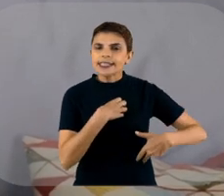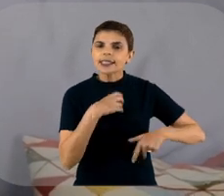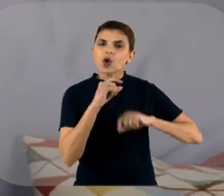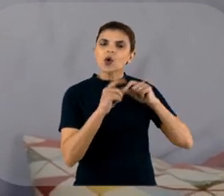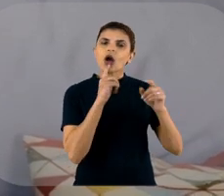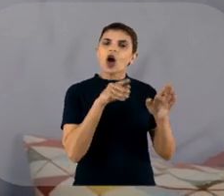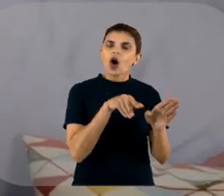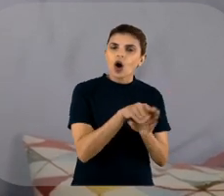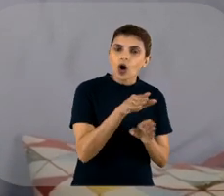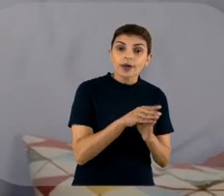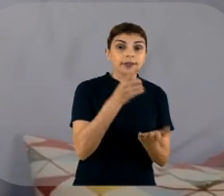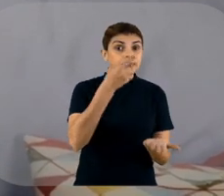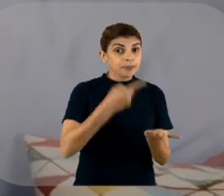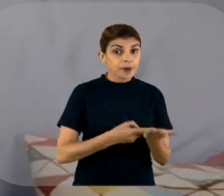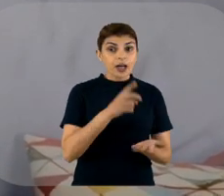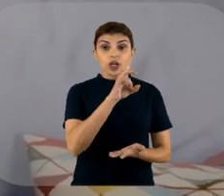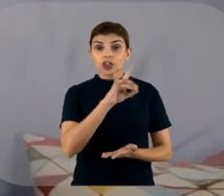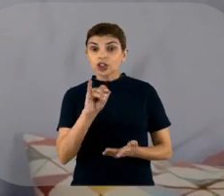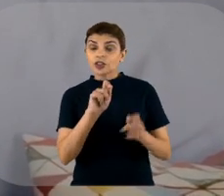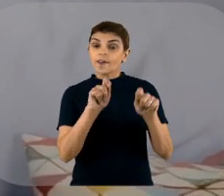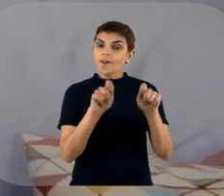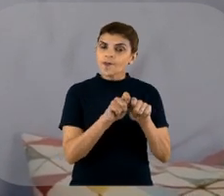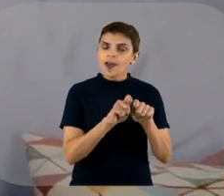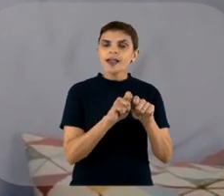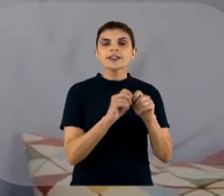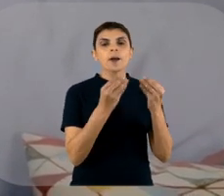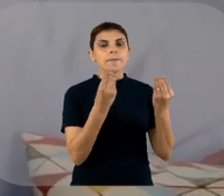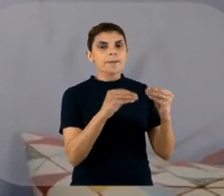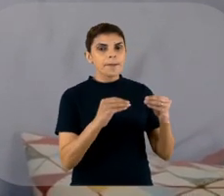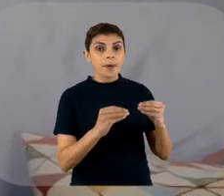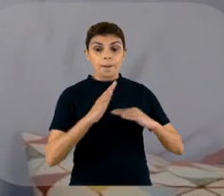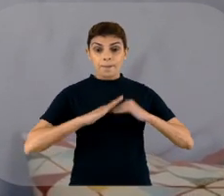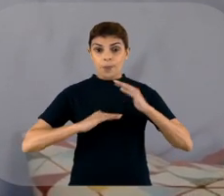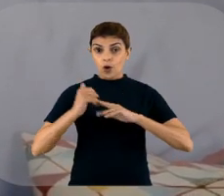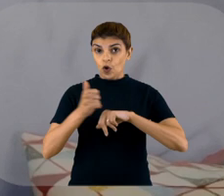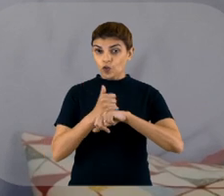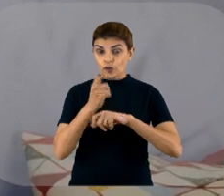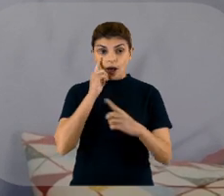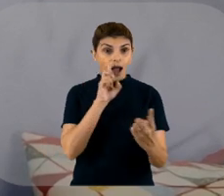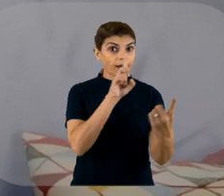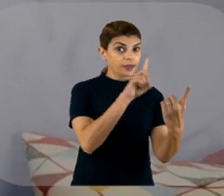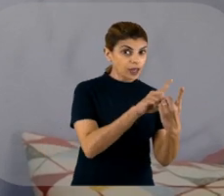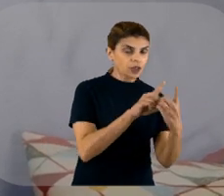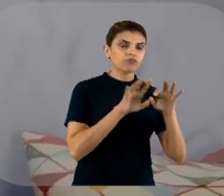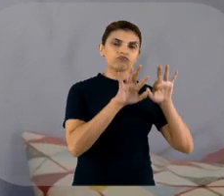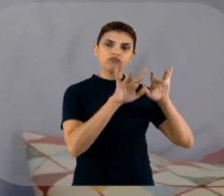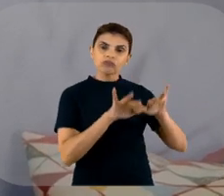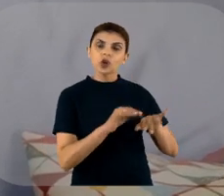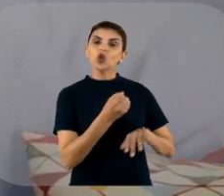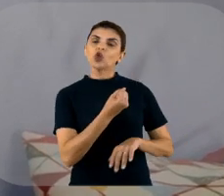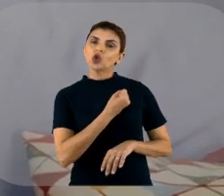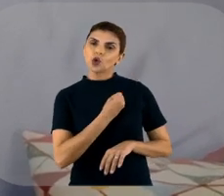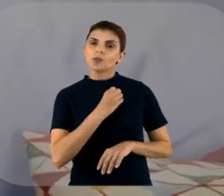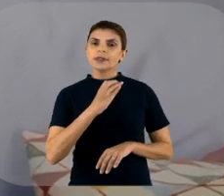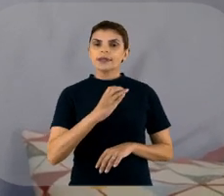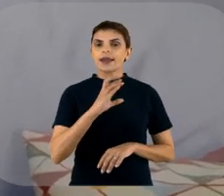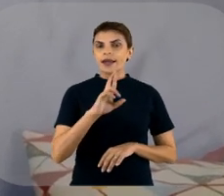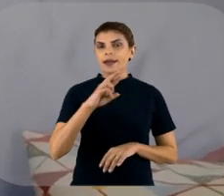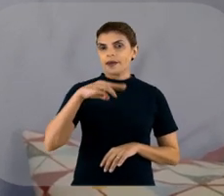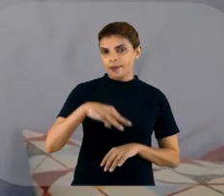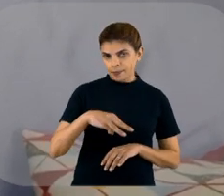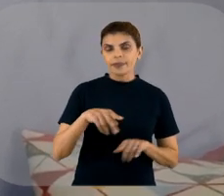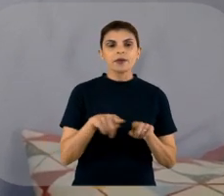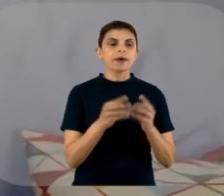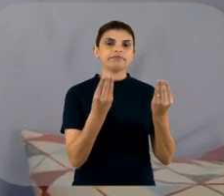clínicos, a conduta, a data, a hora que foi realizada e a identificação do profissional que fez o atendimento, incluindo o número de inscrição no